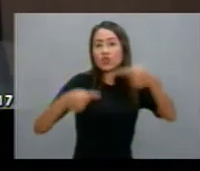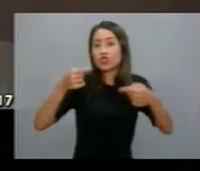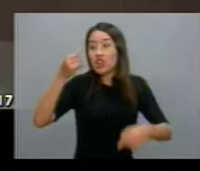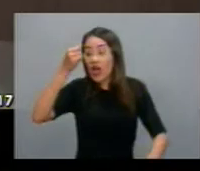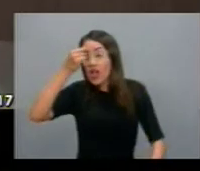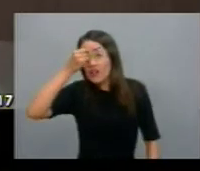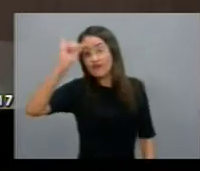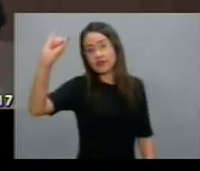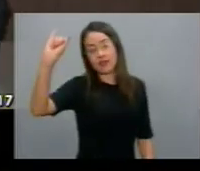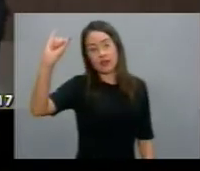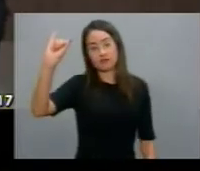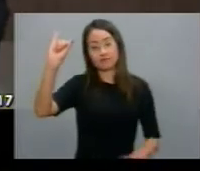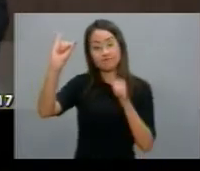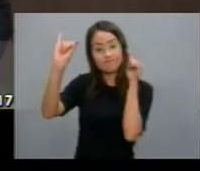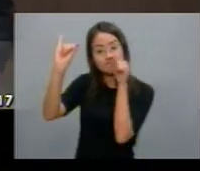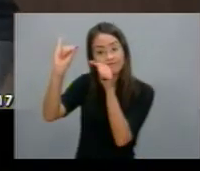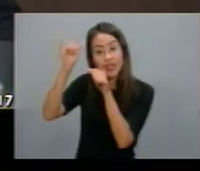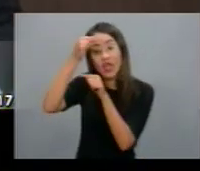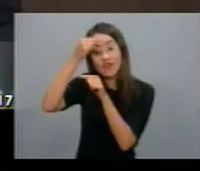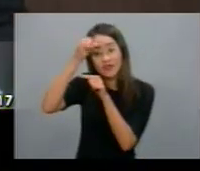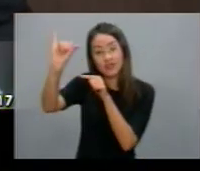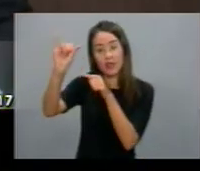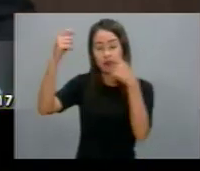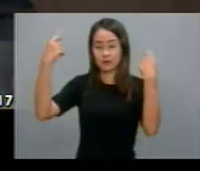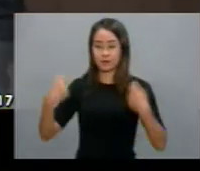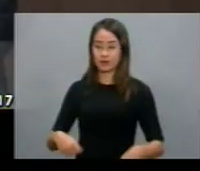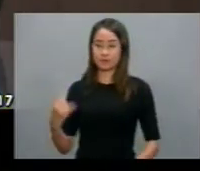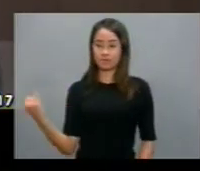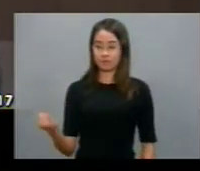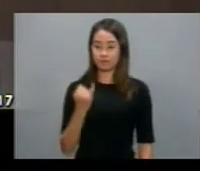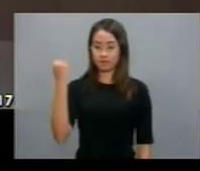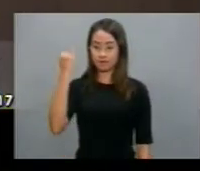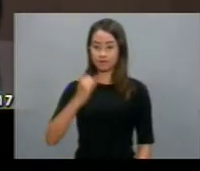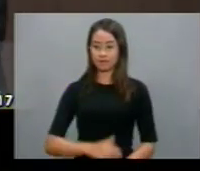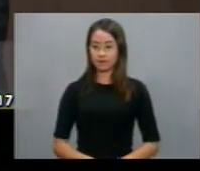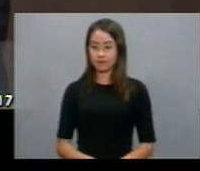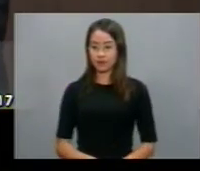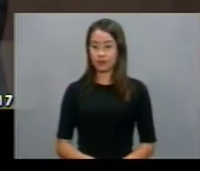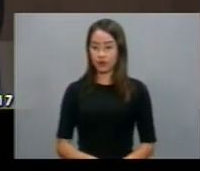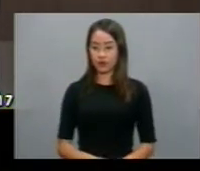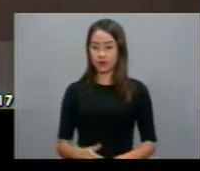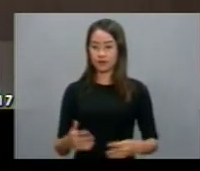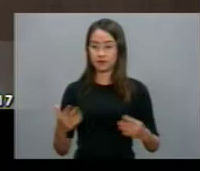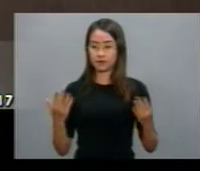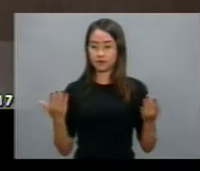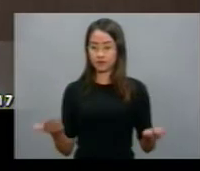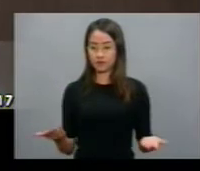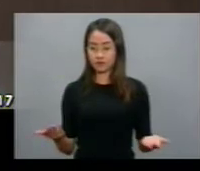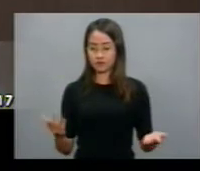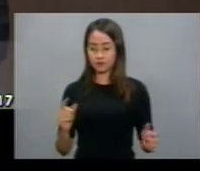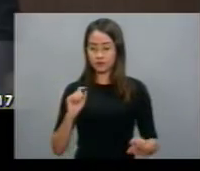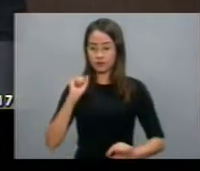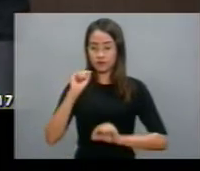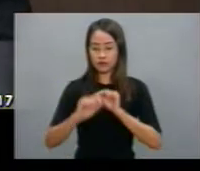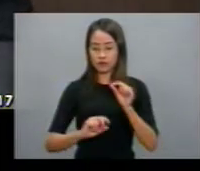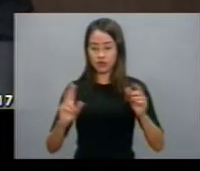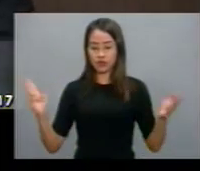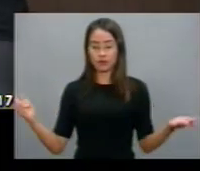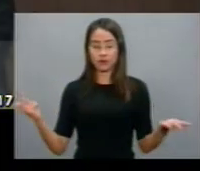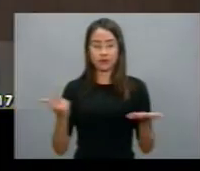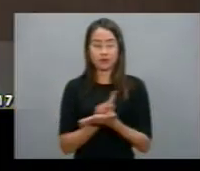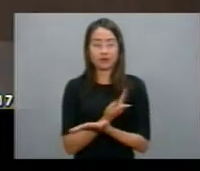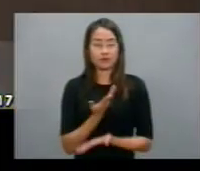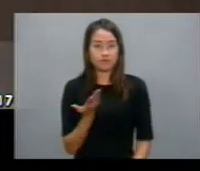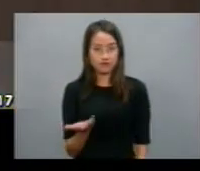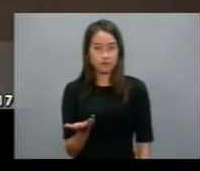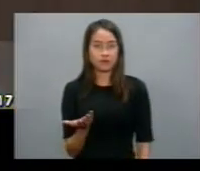prevenção, o que é uma política de enfrentamento. Eu queria, mais uma vez aqui, estou falando de forma muito serena e sóbria,